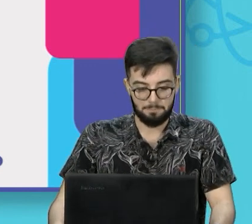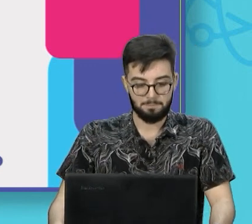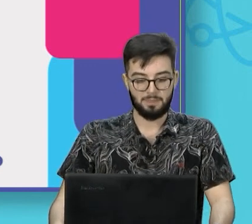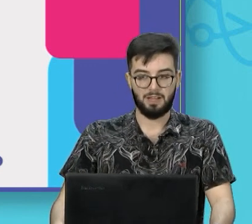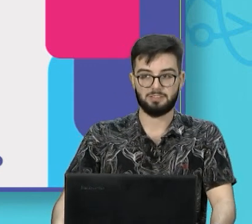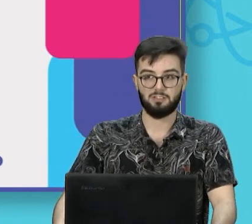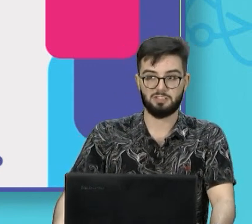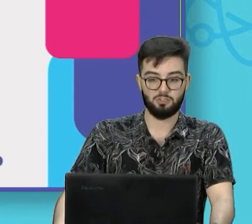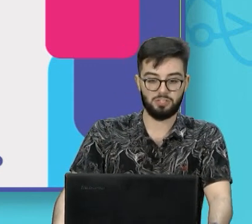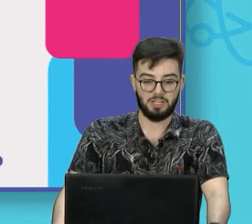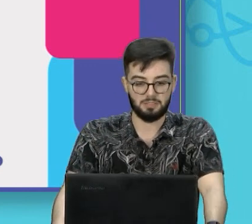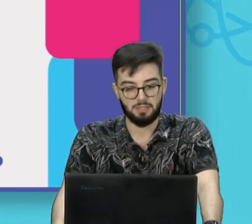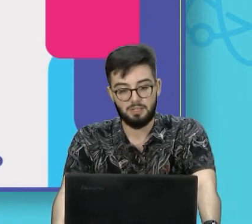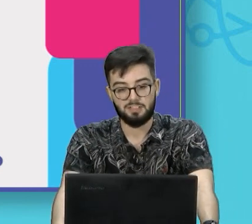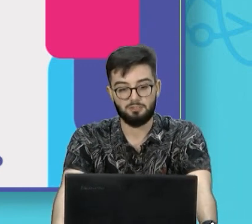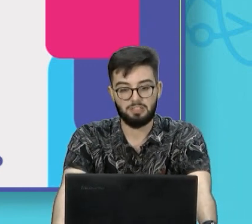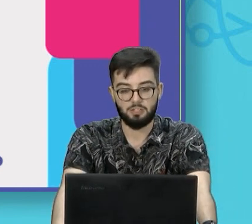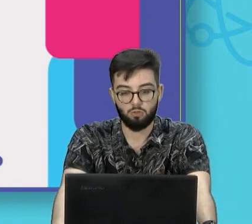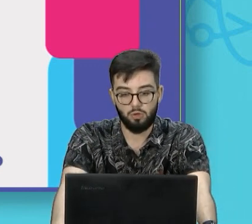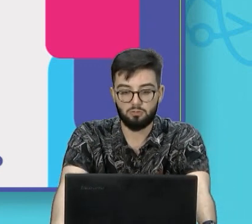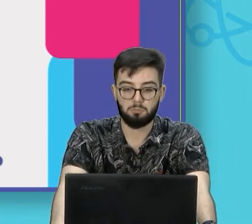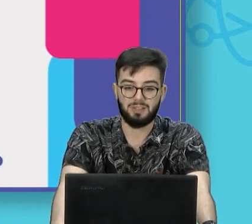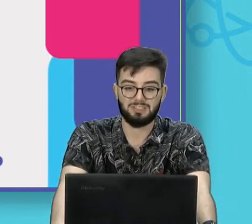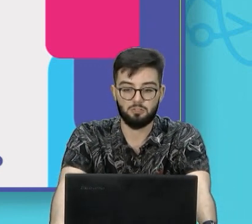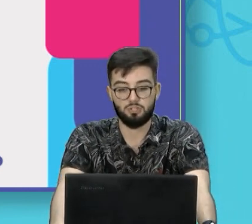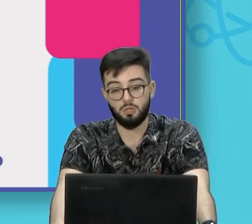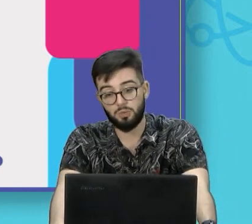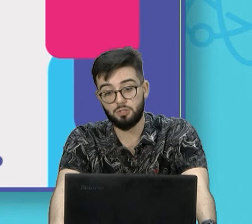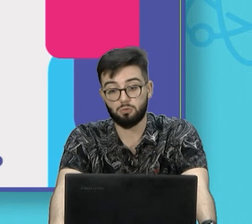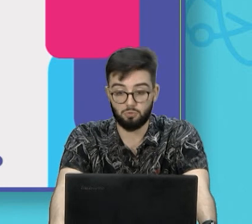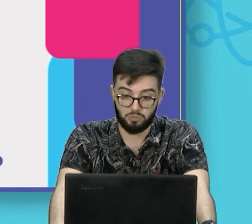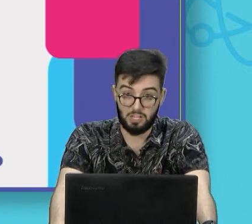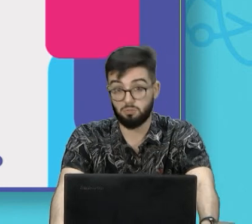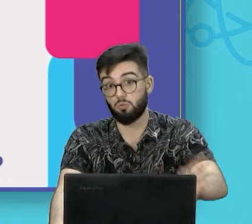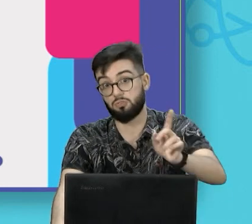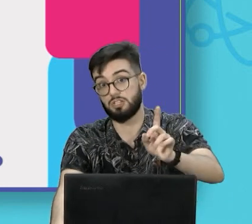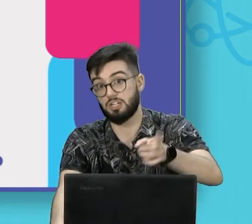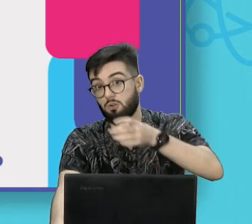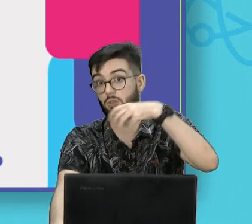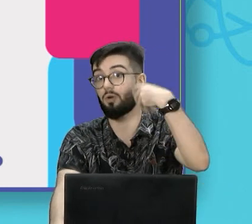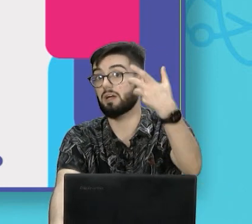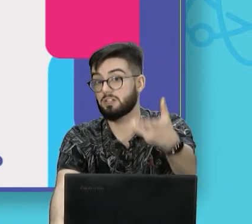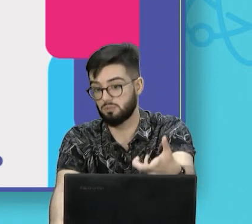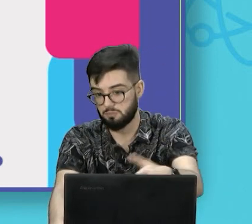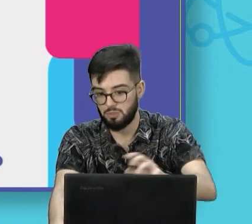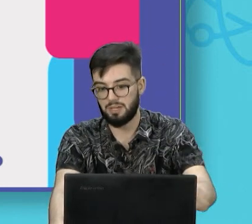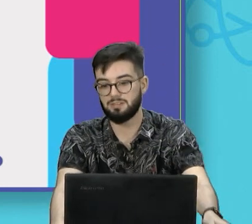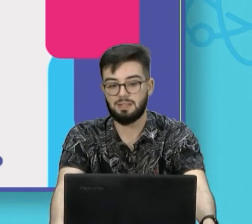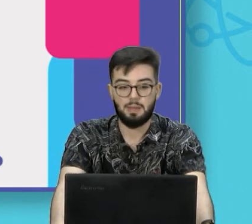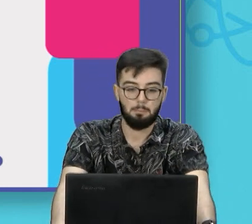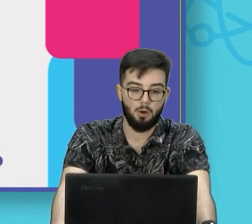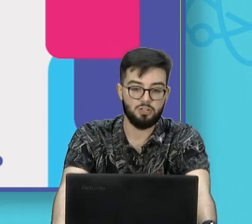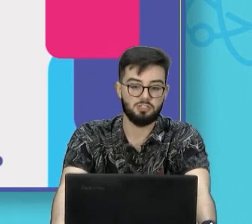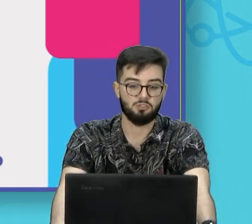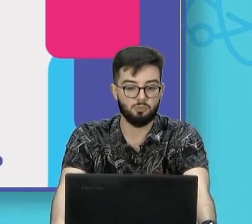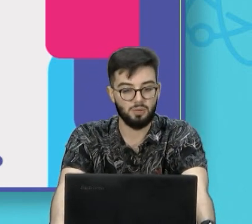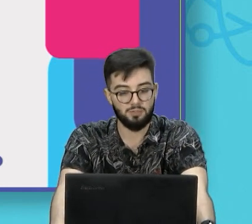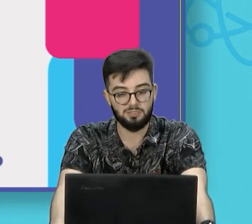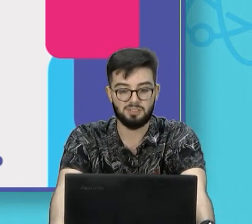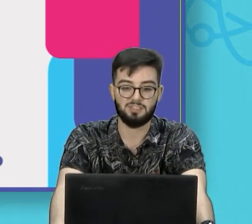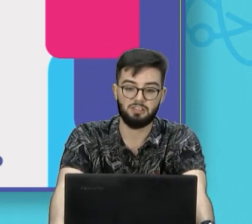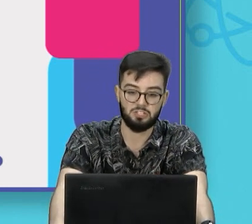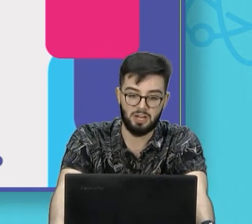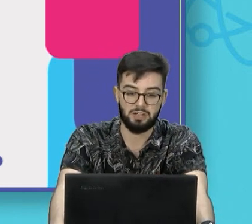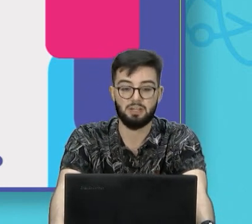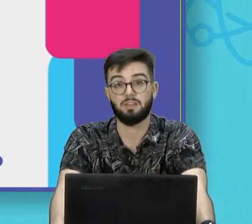estabelece que as tem que 180 são eleitores brasileiros de um e de outro sexo Ou seja já uma das mulheres maiores de